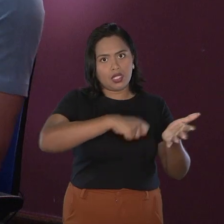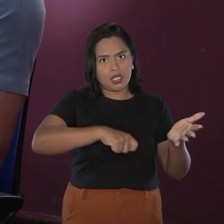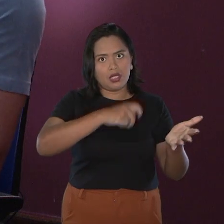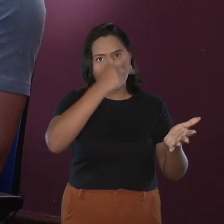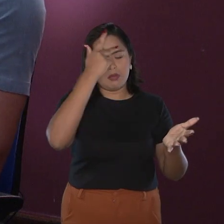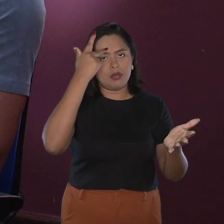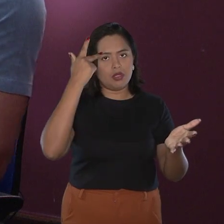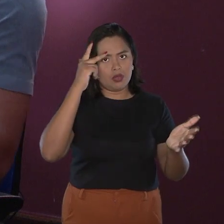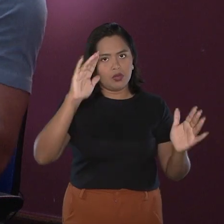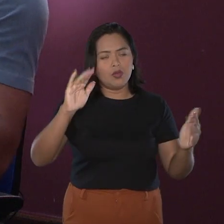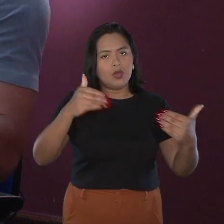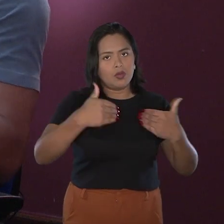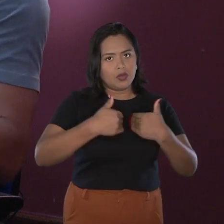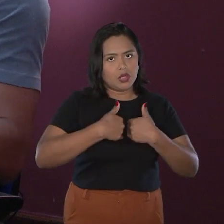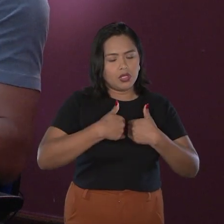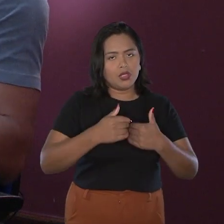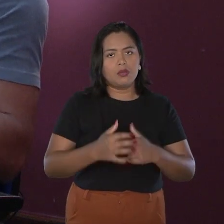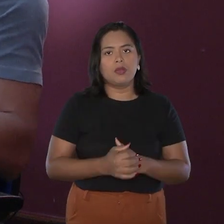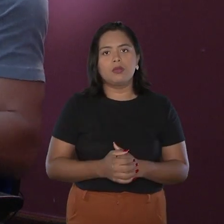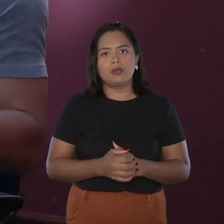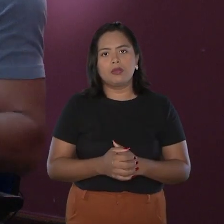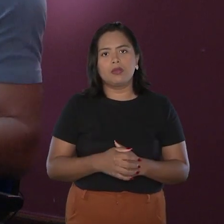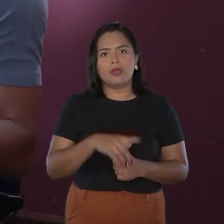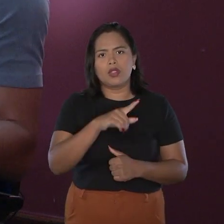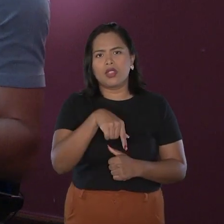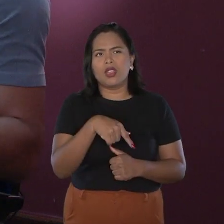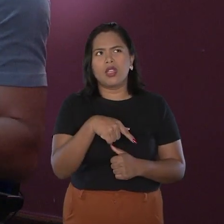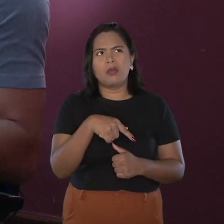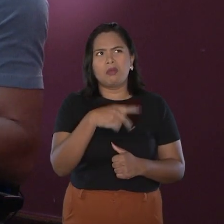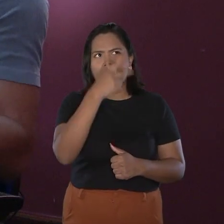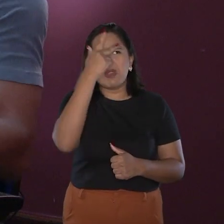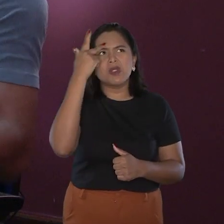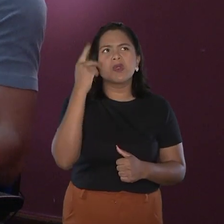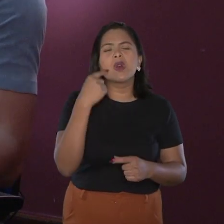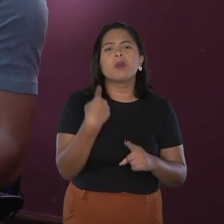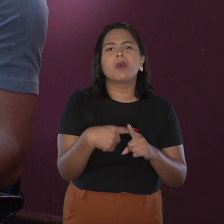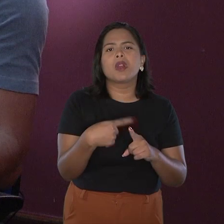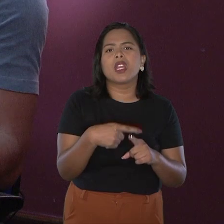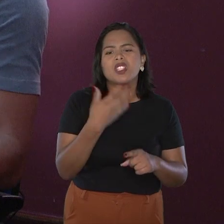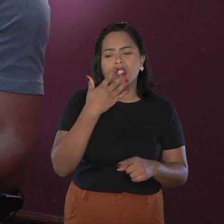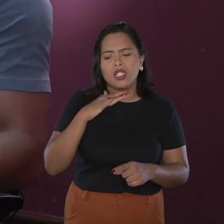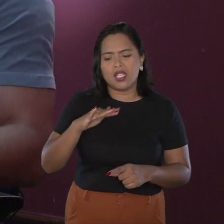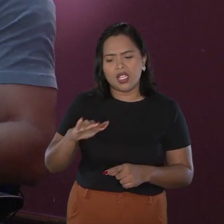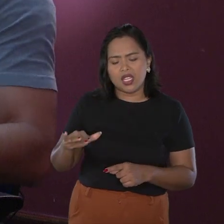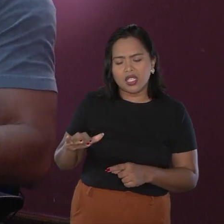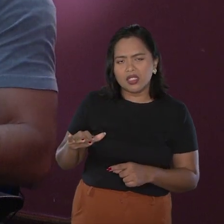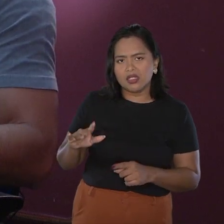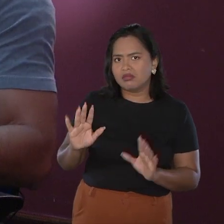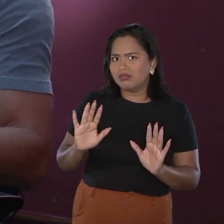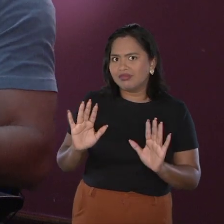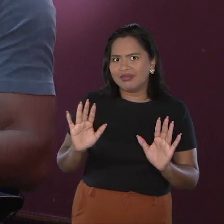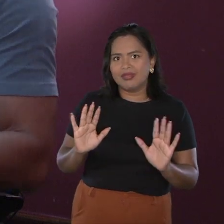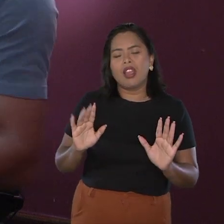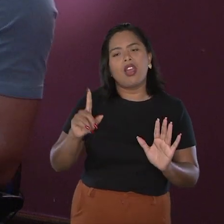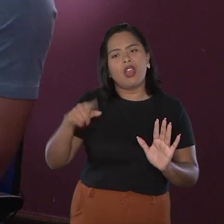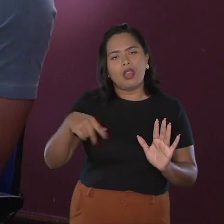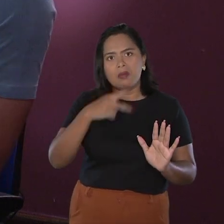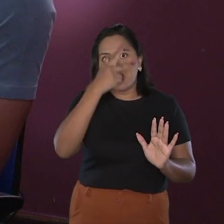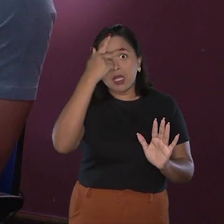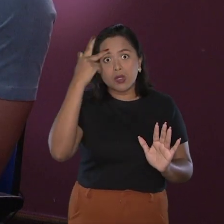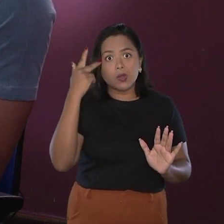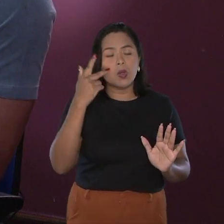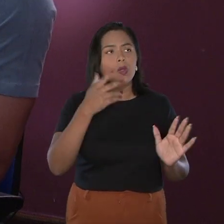pessoas com autismo porque para pessoa porque não é apenas criança que tem dificuldade que está em fase de alfabetização temos aí é